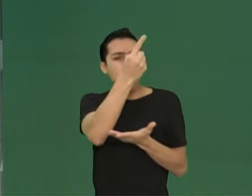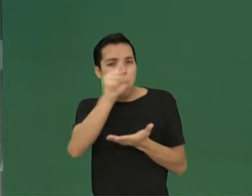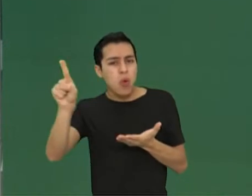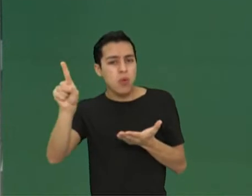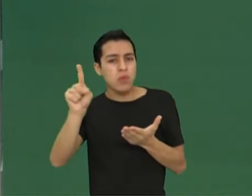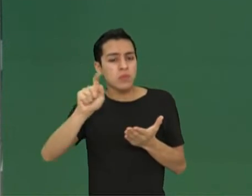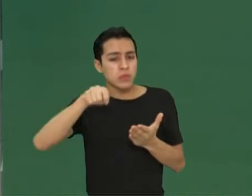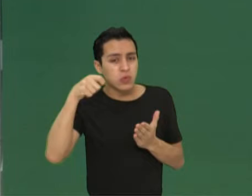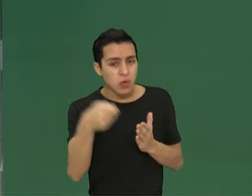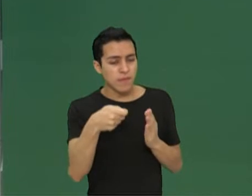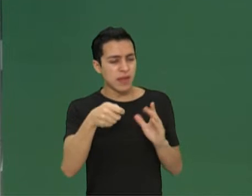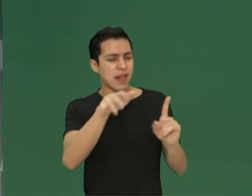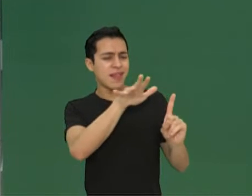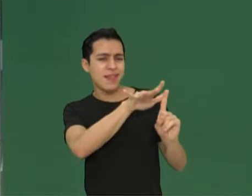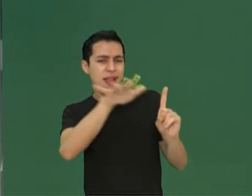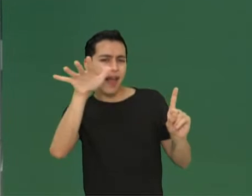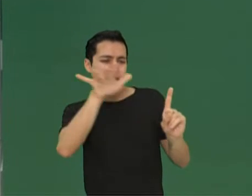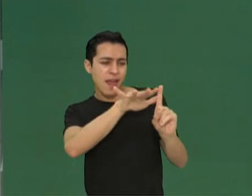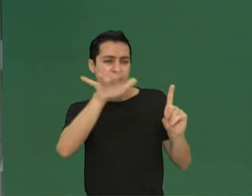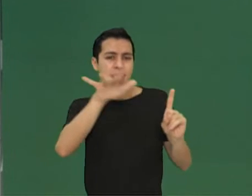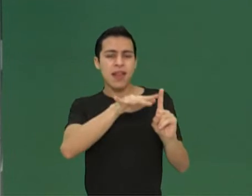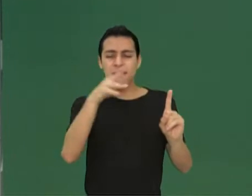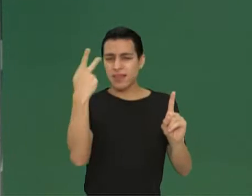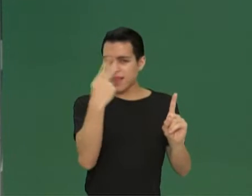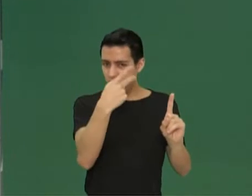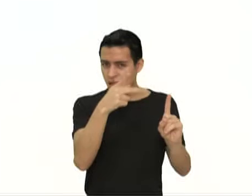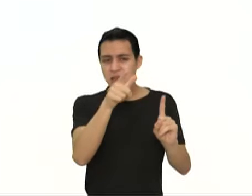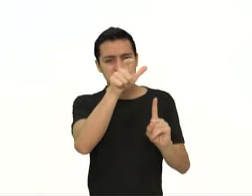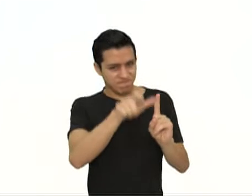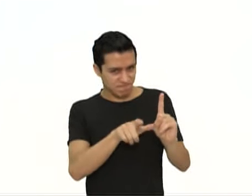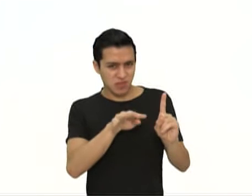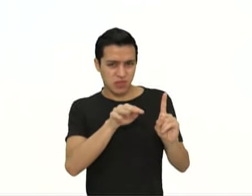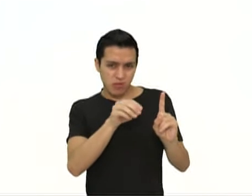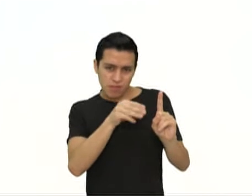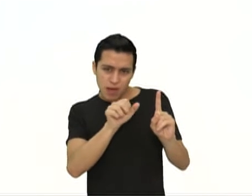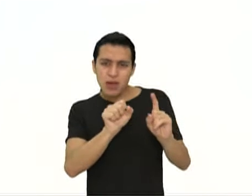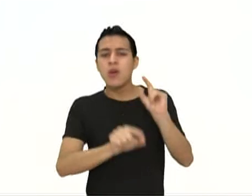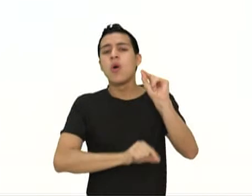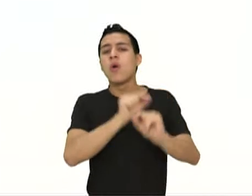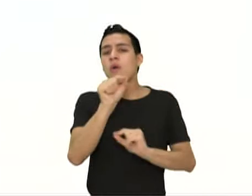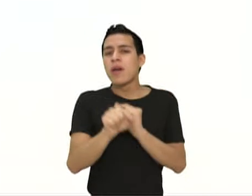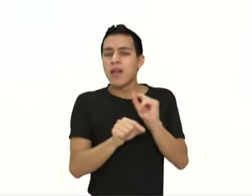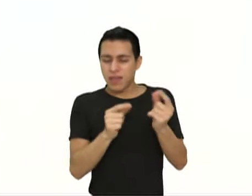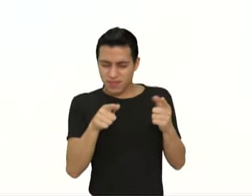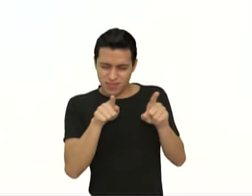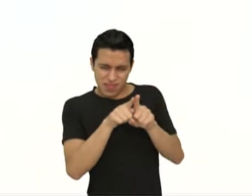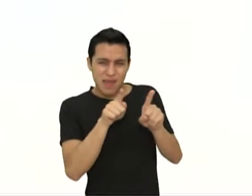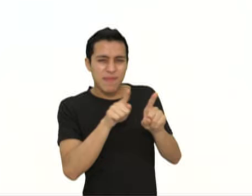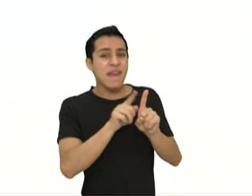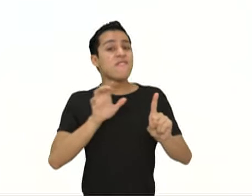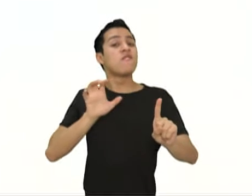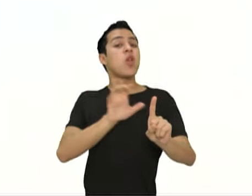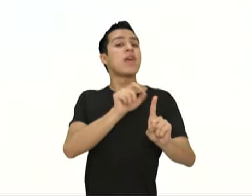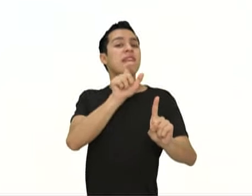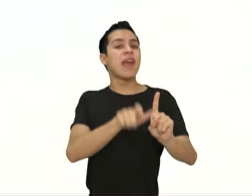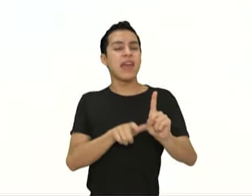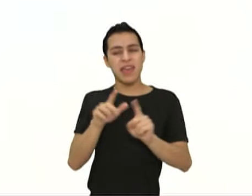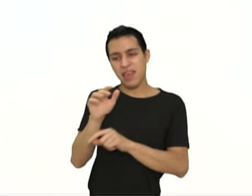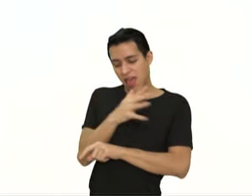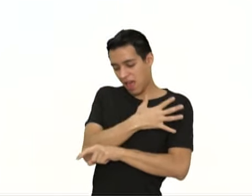da filosofia aqui dessa teoria do Tomás de Aquino, né, é, inspirado também em Aristóteles,